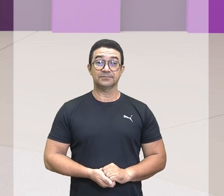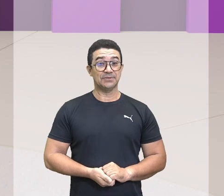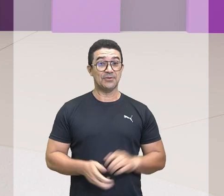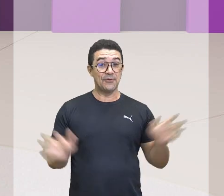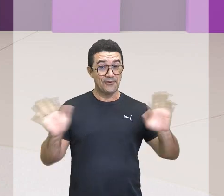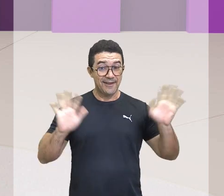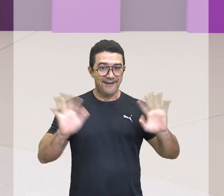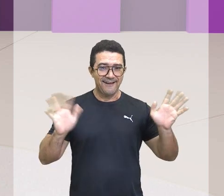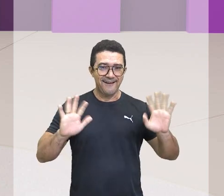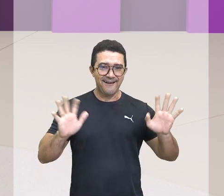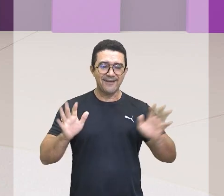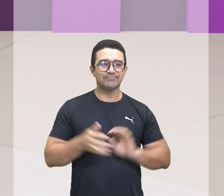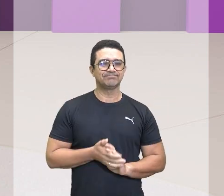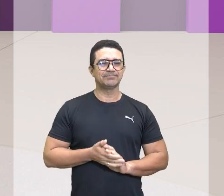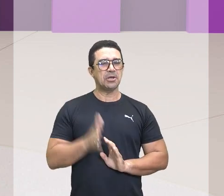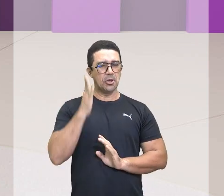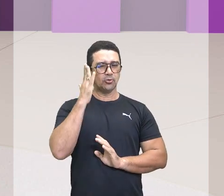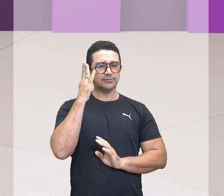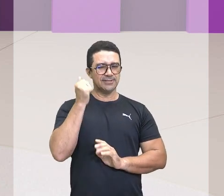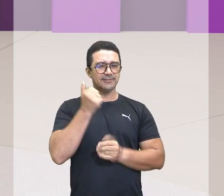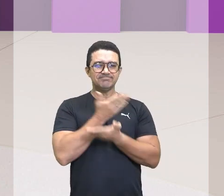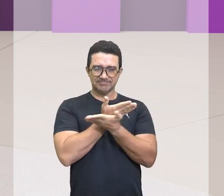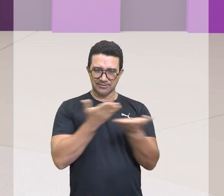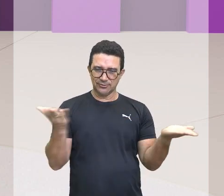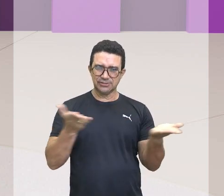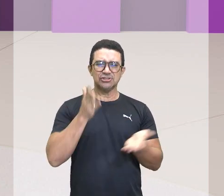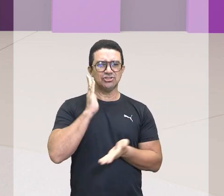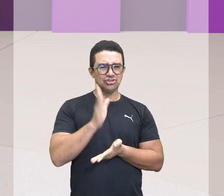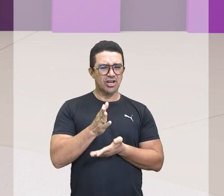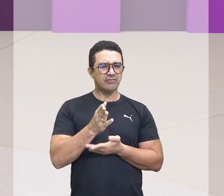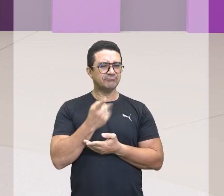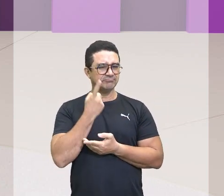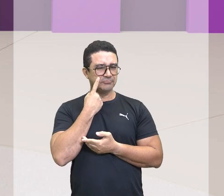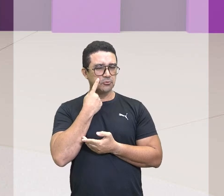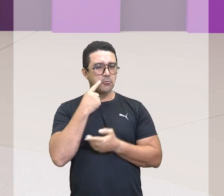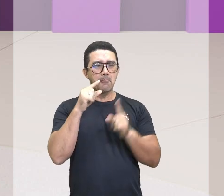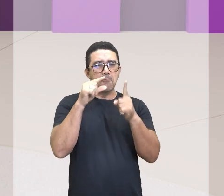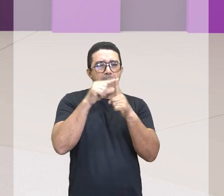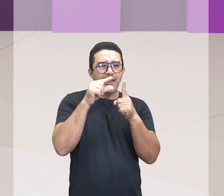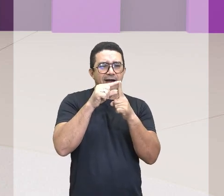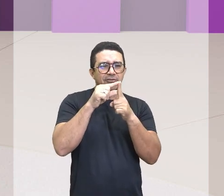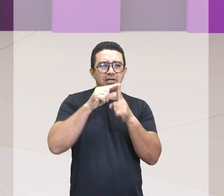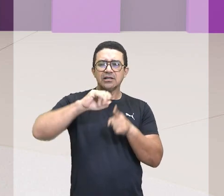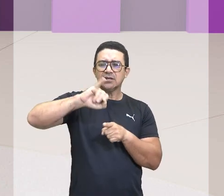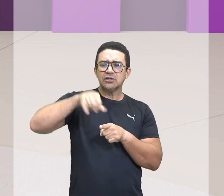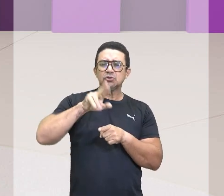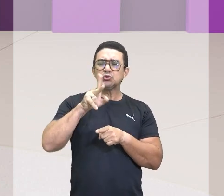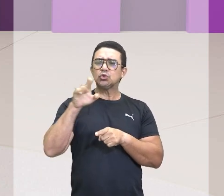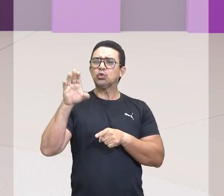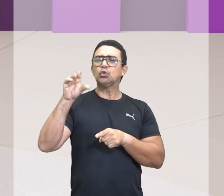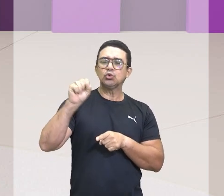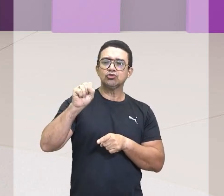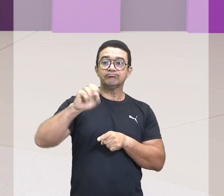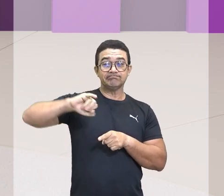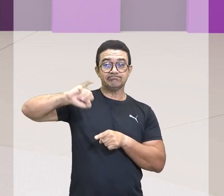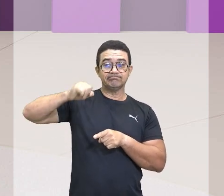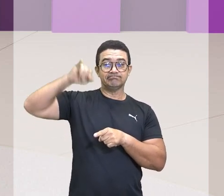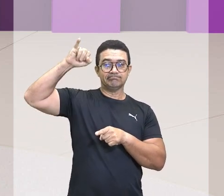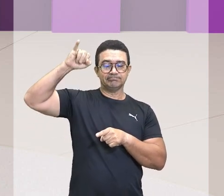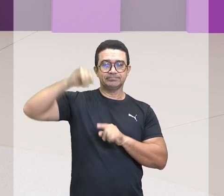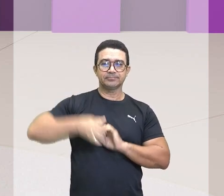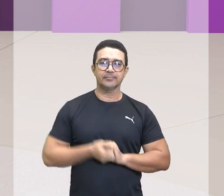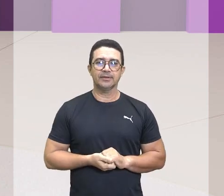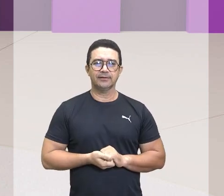Olá, olá! Eu tenho certeza que você já ouviu essa palavra, juros. E eu vou trazer aqui uma indagação